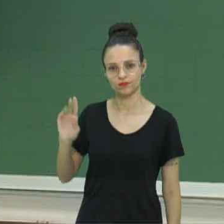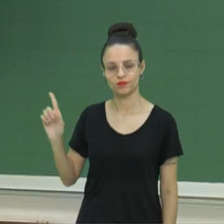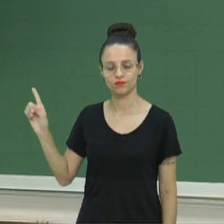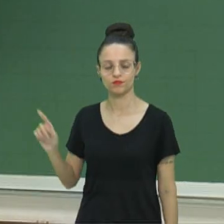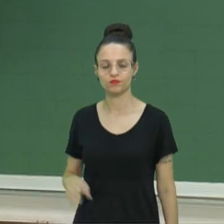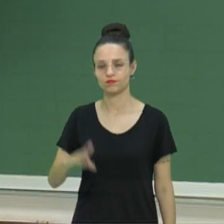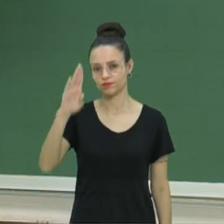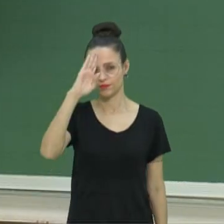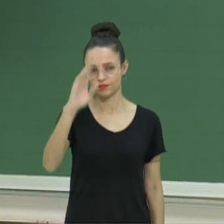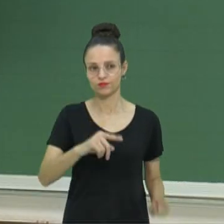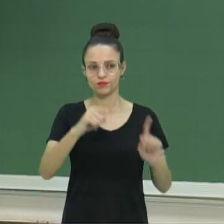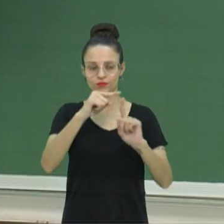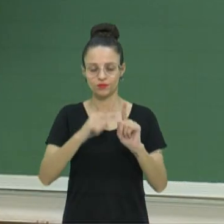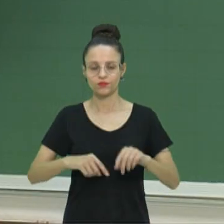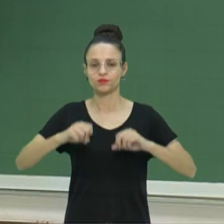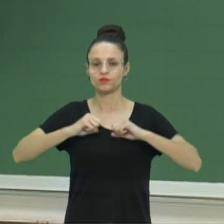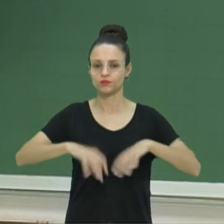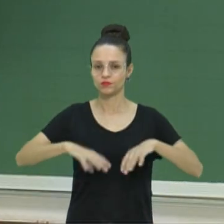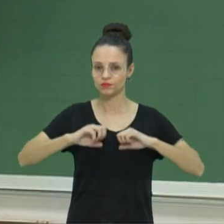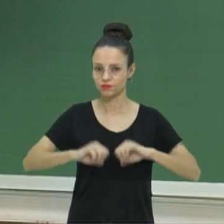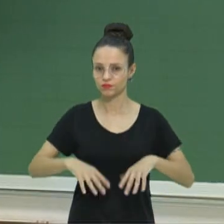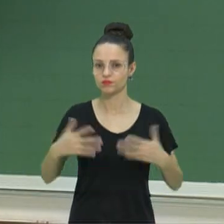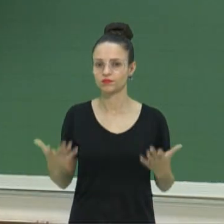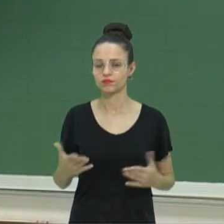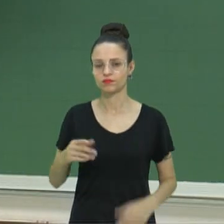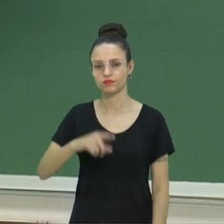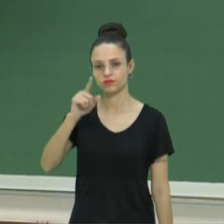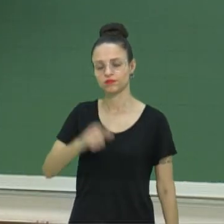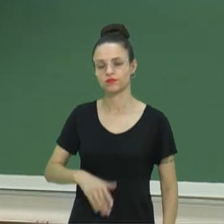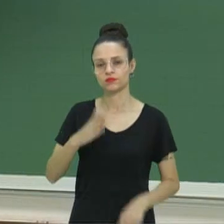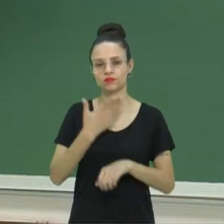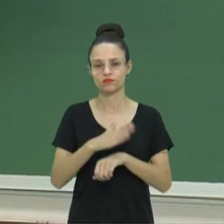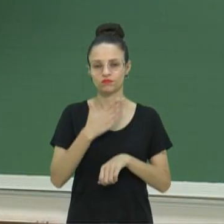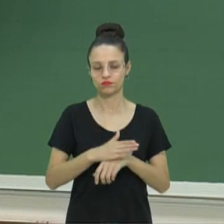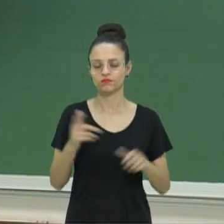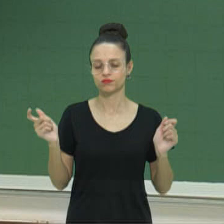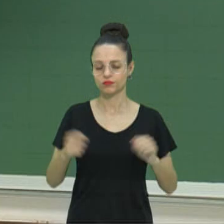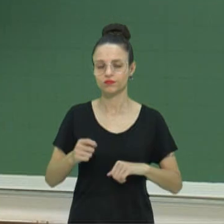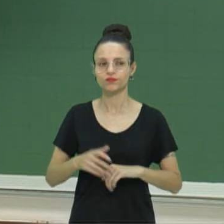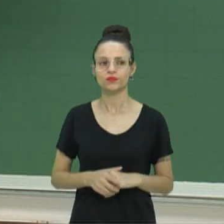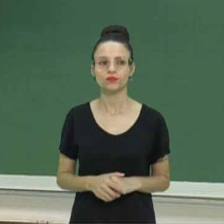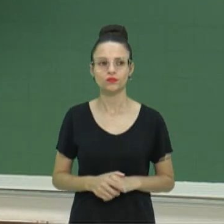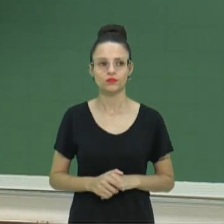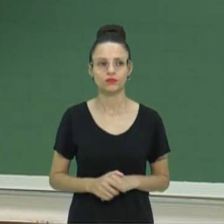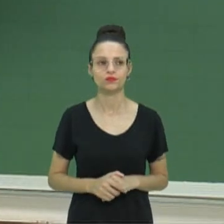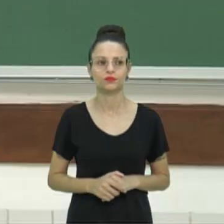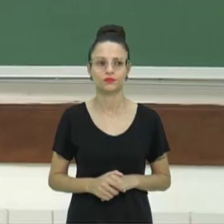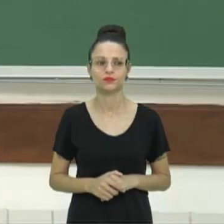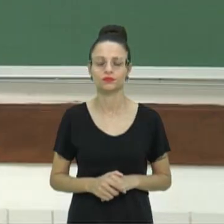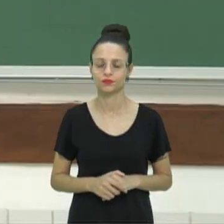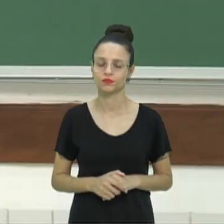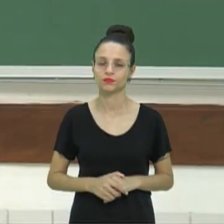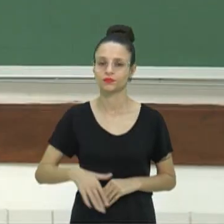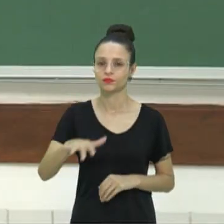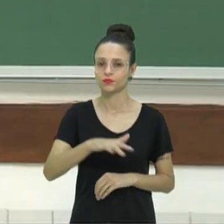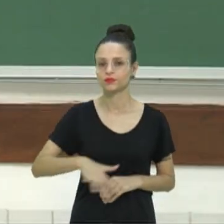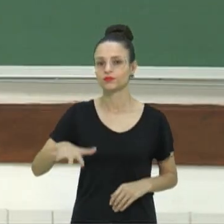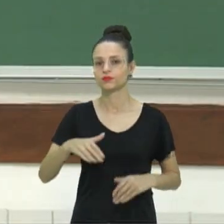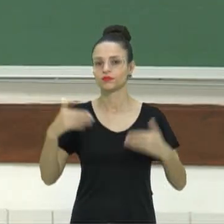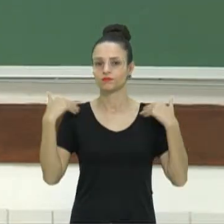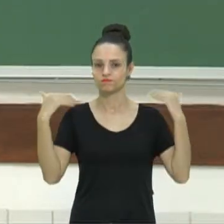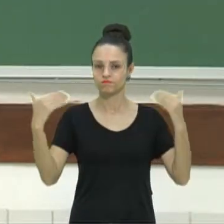são os principais tipos de respiração existentes, que são trabalhados, são treináveis. Então, dentro dos exercícios, cada